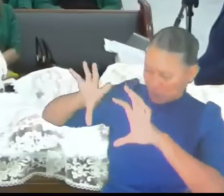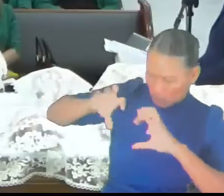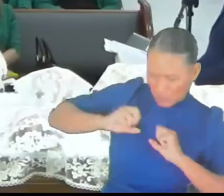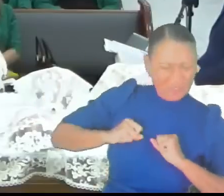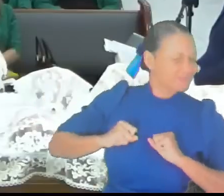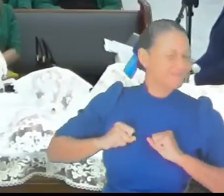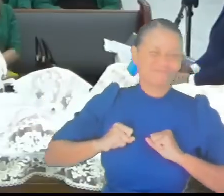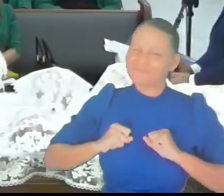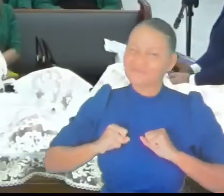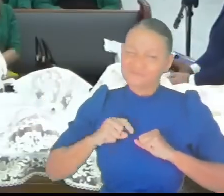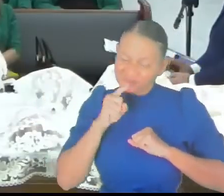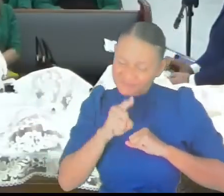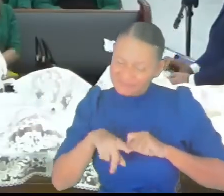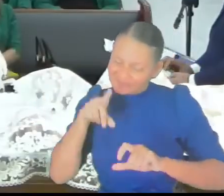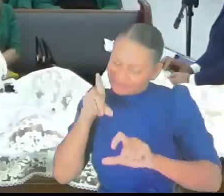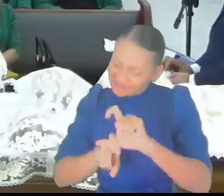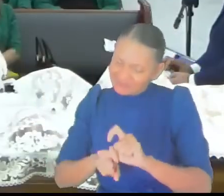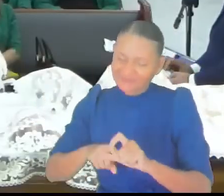depende do sol.